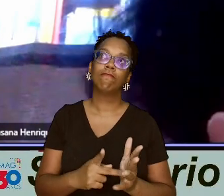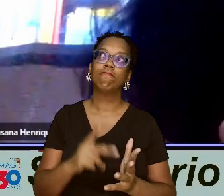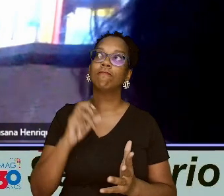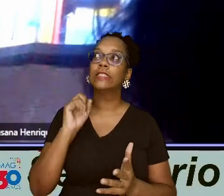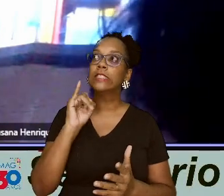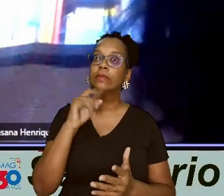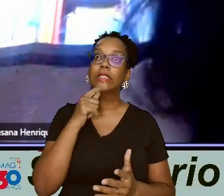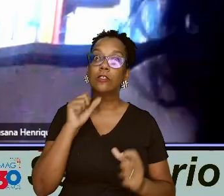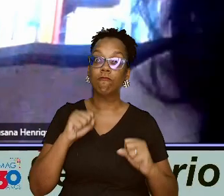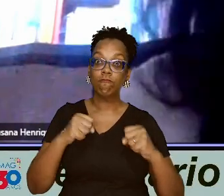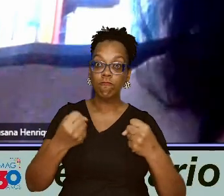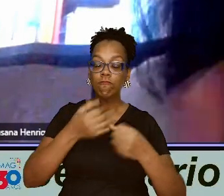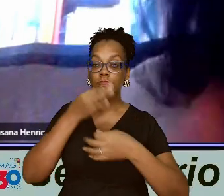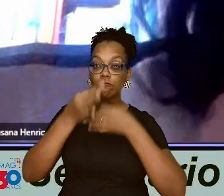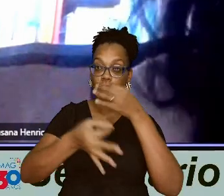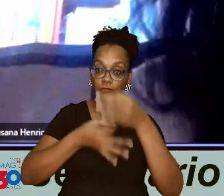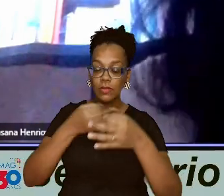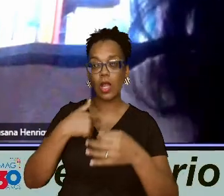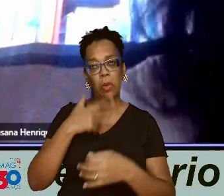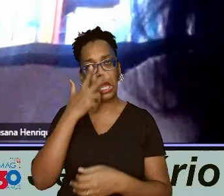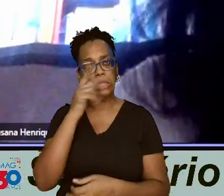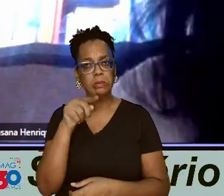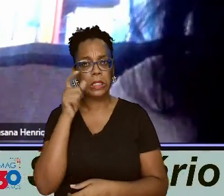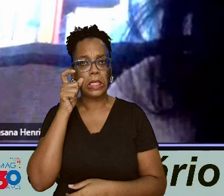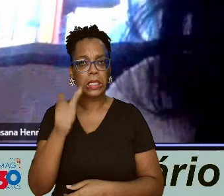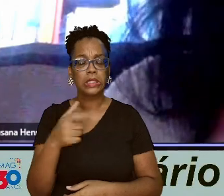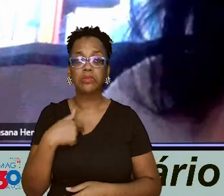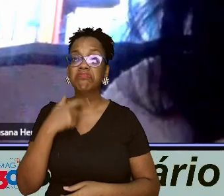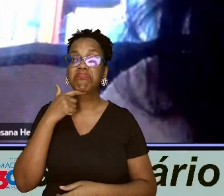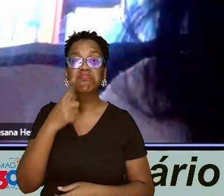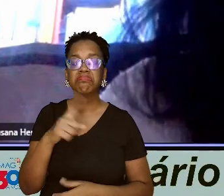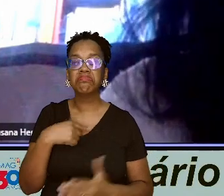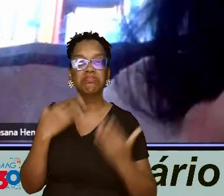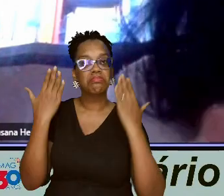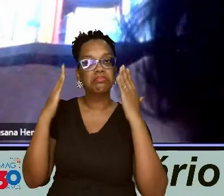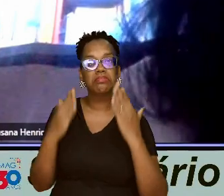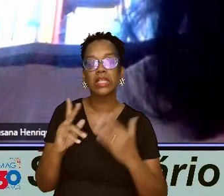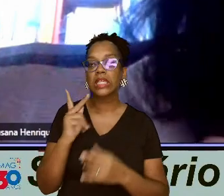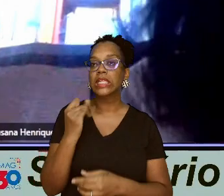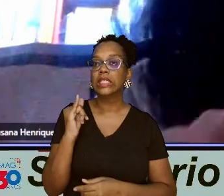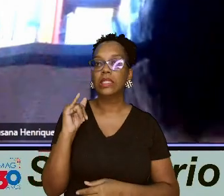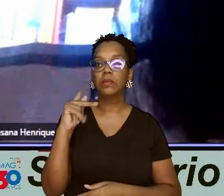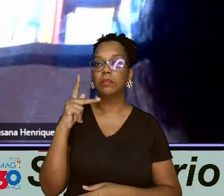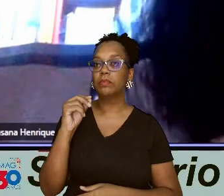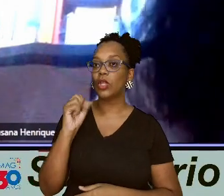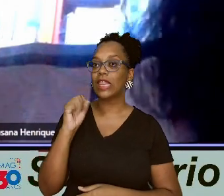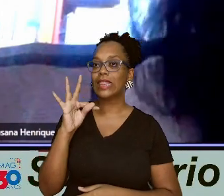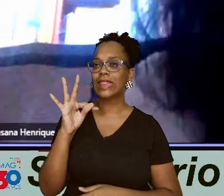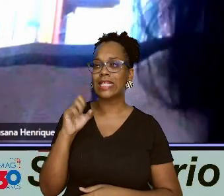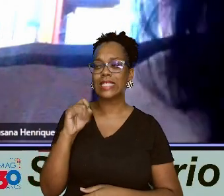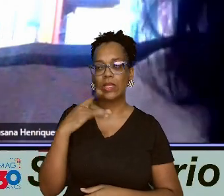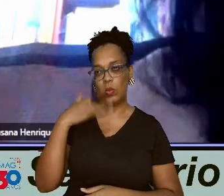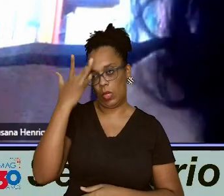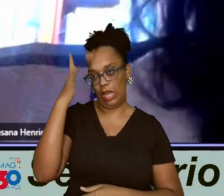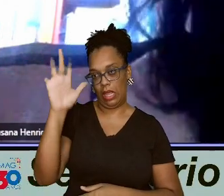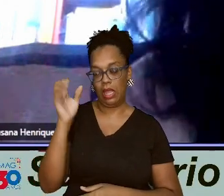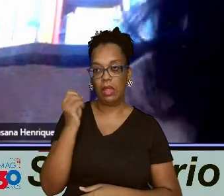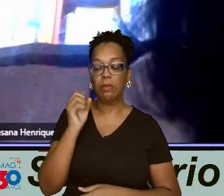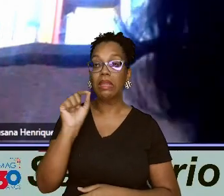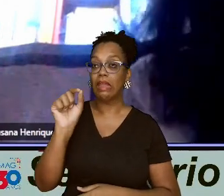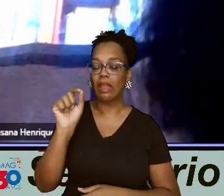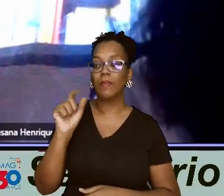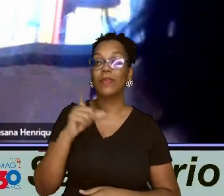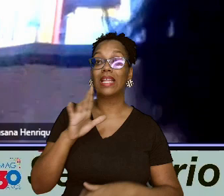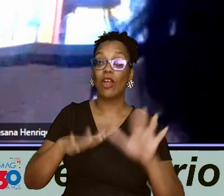reforço argumentativo, e eu achei super interessante, eu não tinha levantado essa hipótese, mas uma hipótese, eu não me lembro quem foi que levantou, de que talvez o precedente venha para